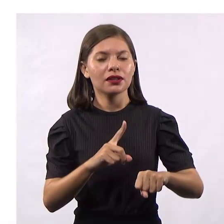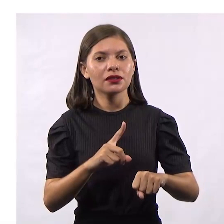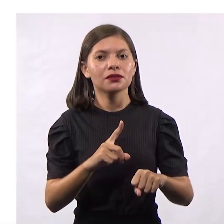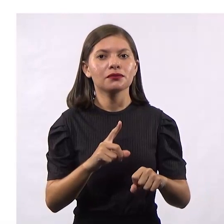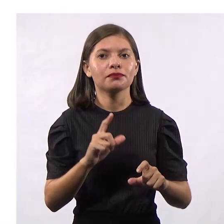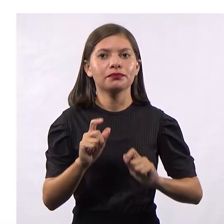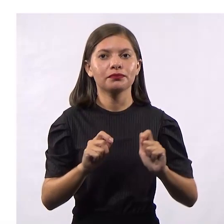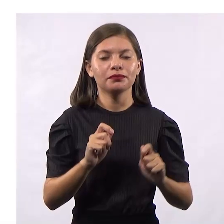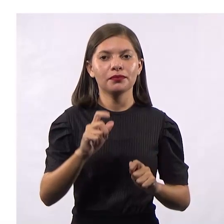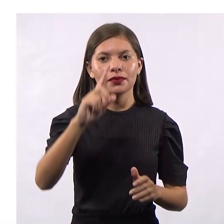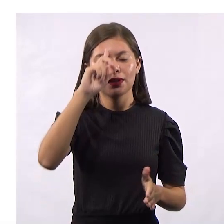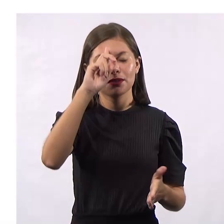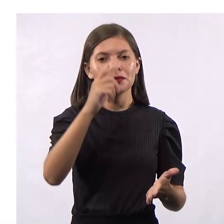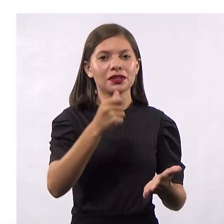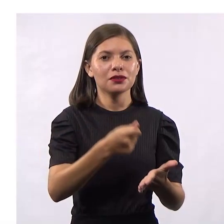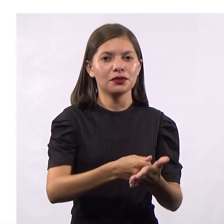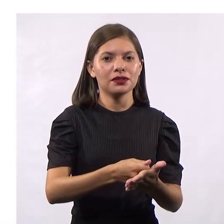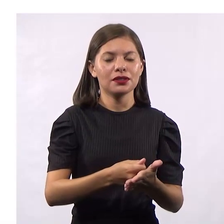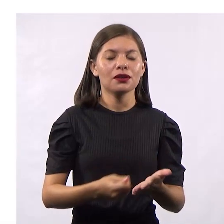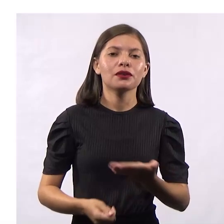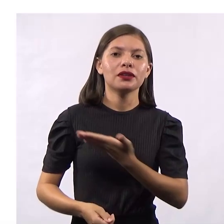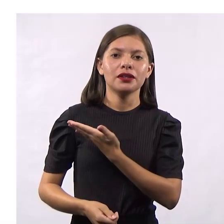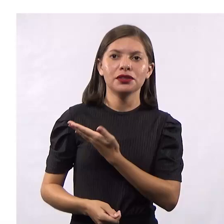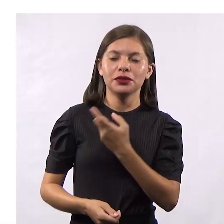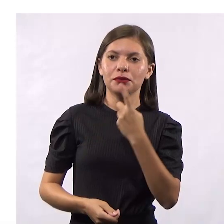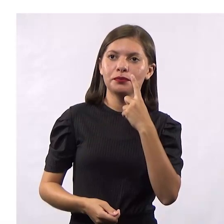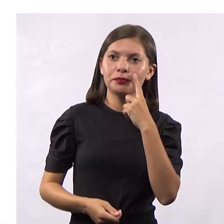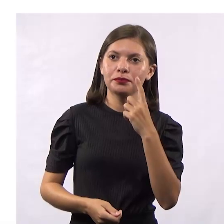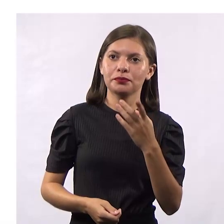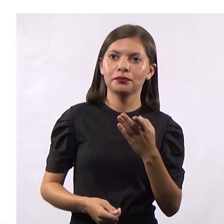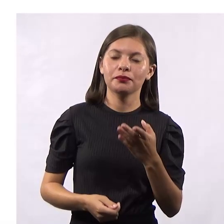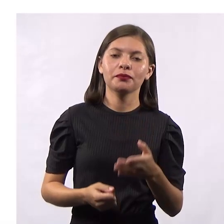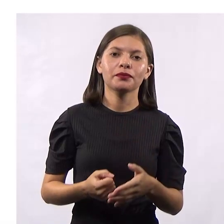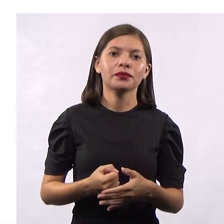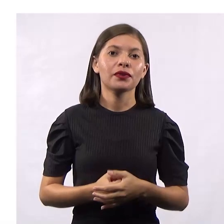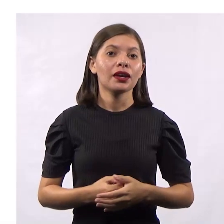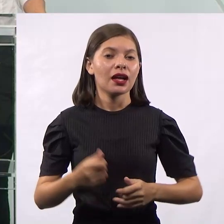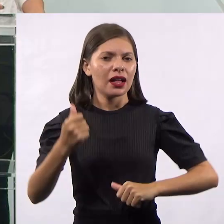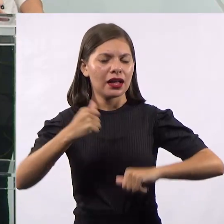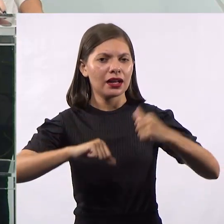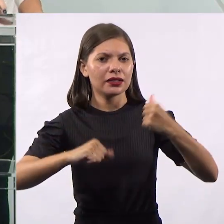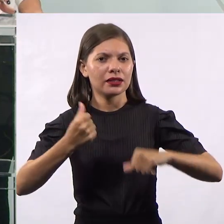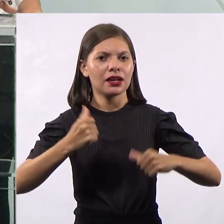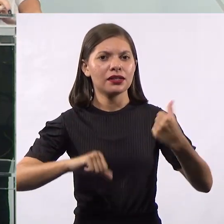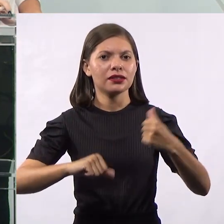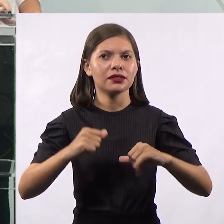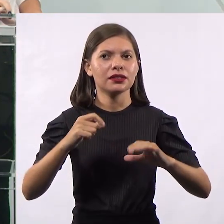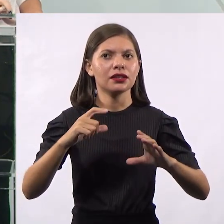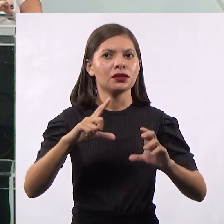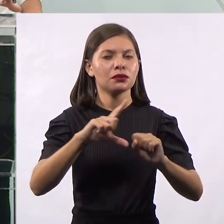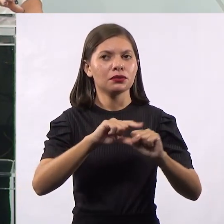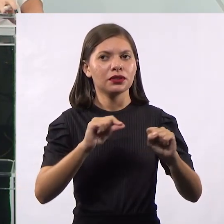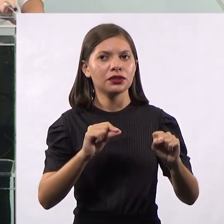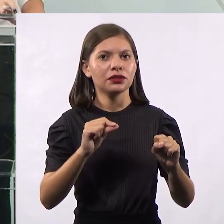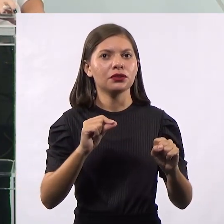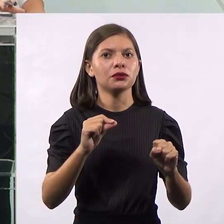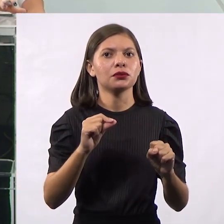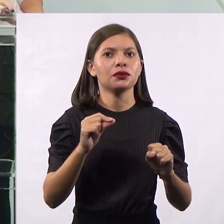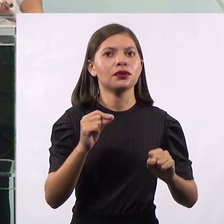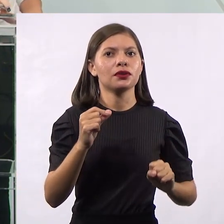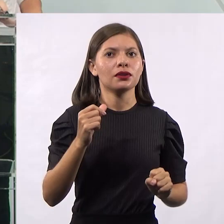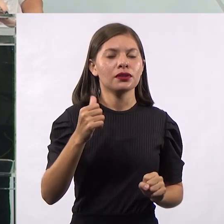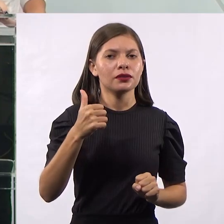das obrigações. Olha aí, gente. Então, vejam. Na análise do